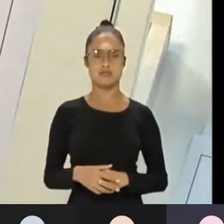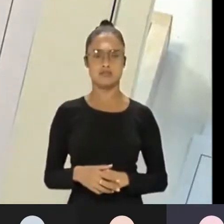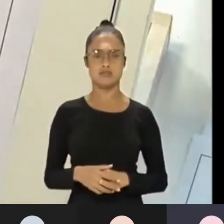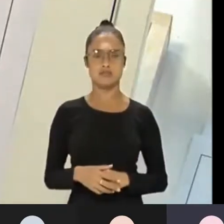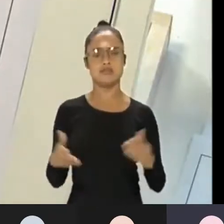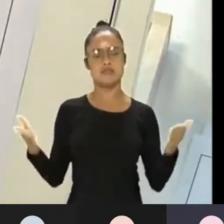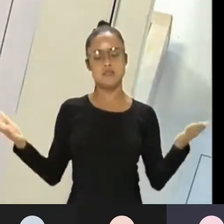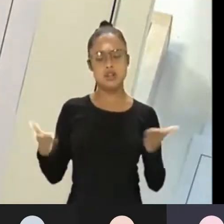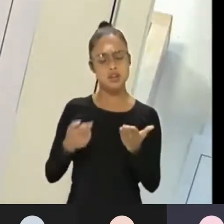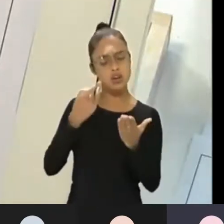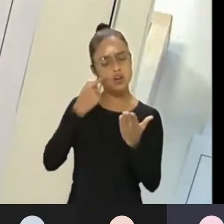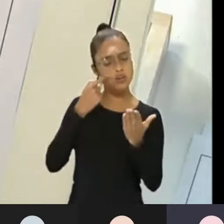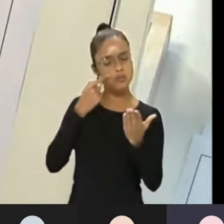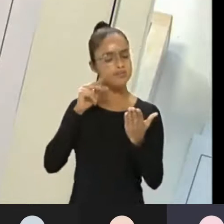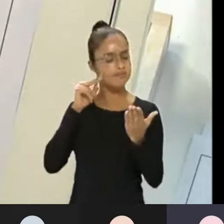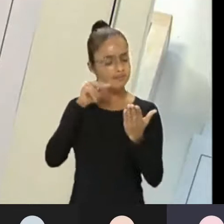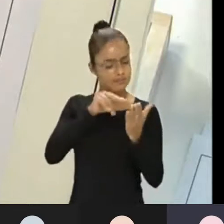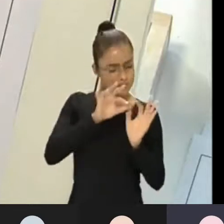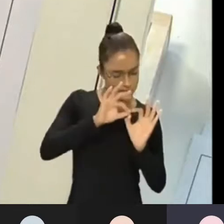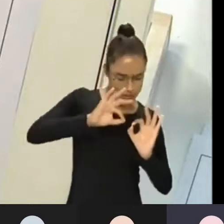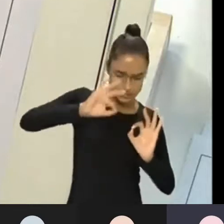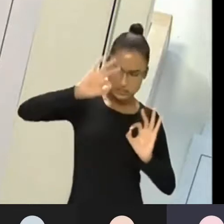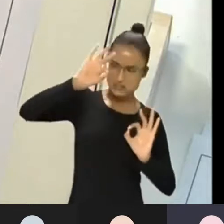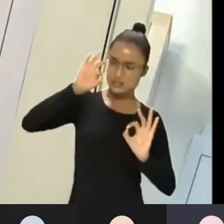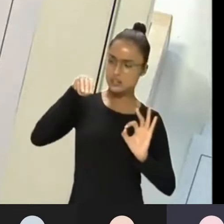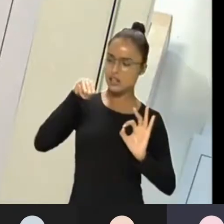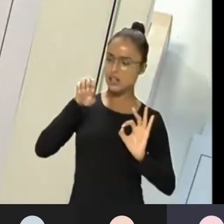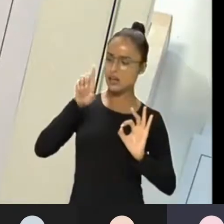Então, aqui, quando eu terminar essa medida, já vai formar